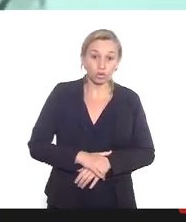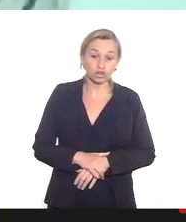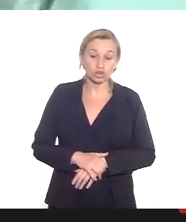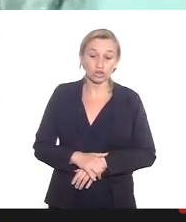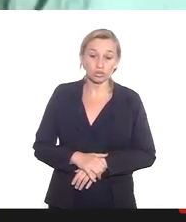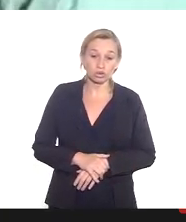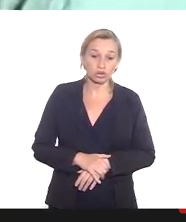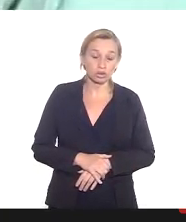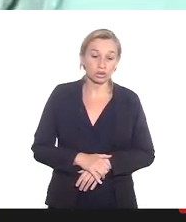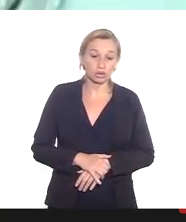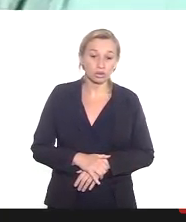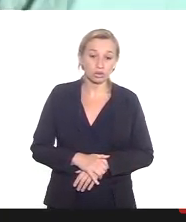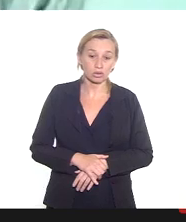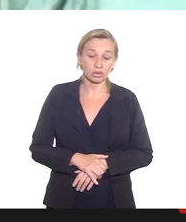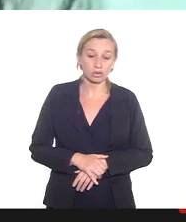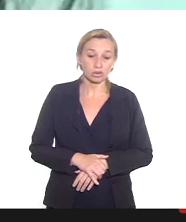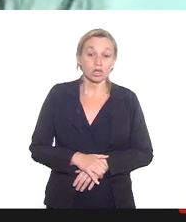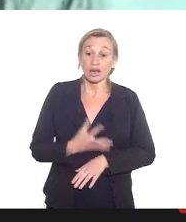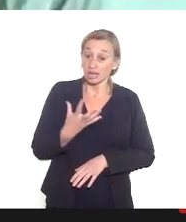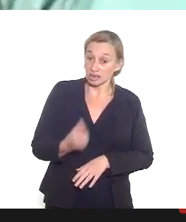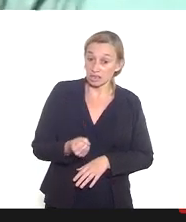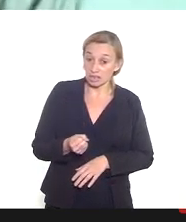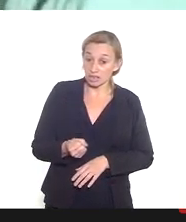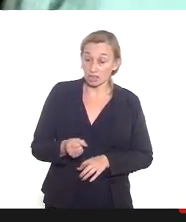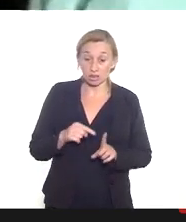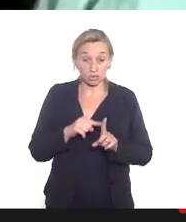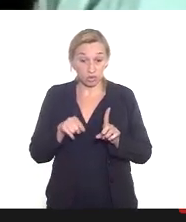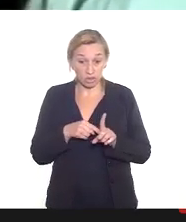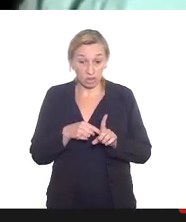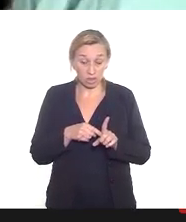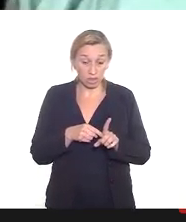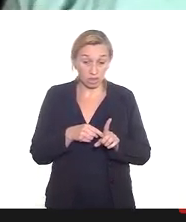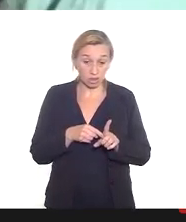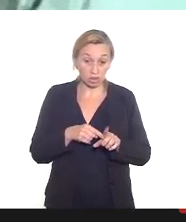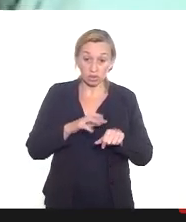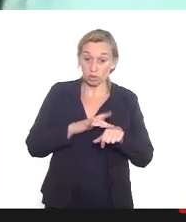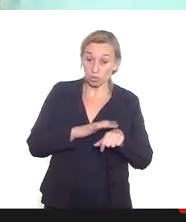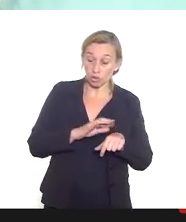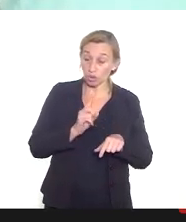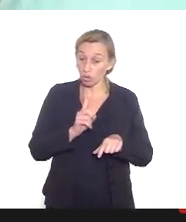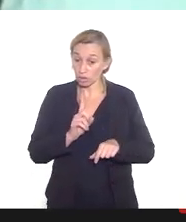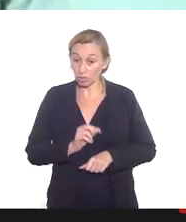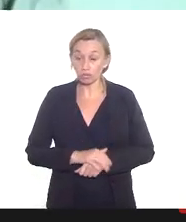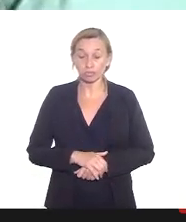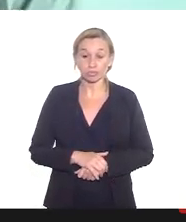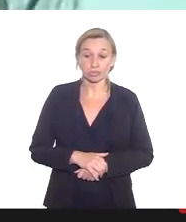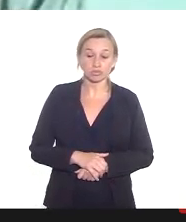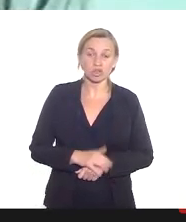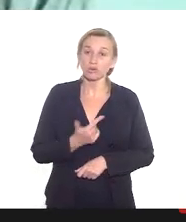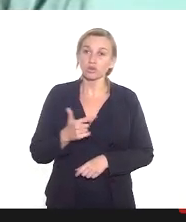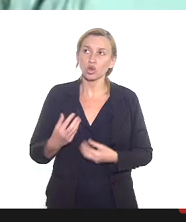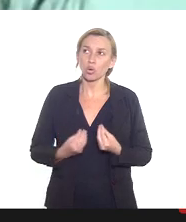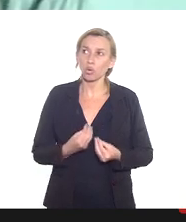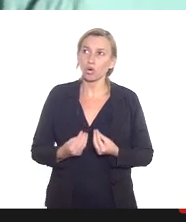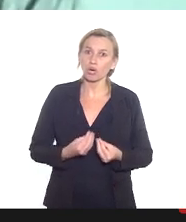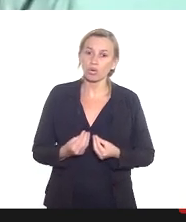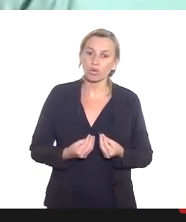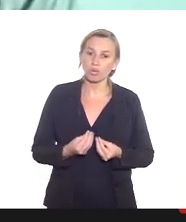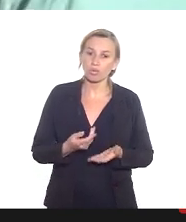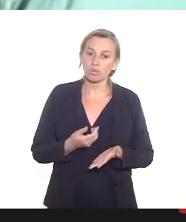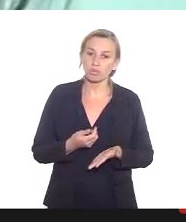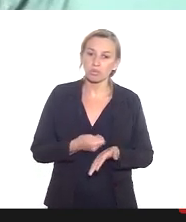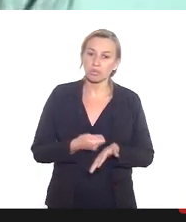última nota técnica né com parecer favorável gestantes e puérperas escolas em comorbidade não há mais a